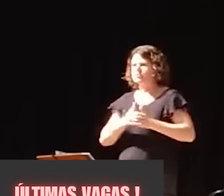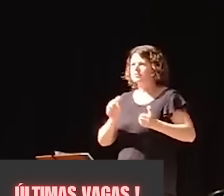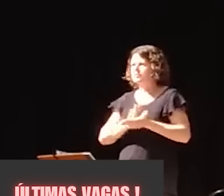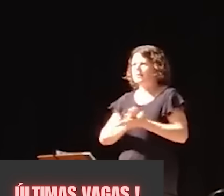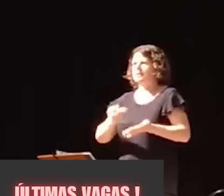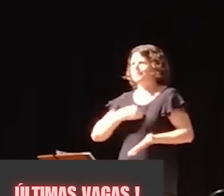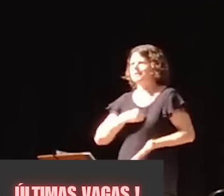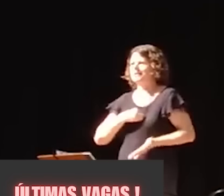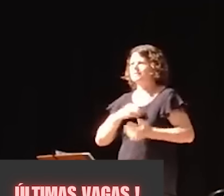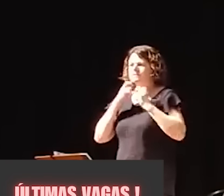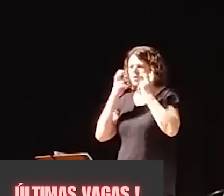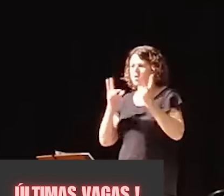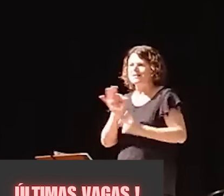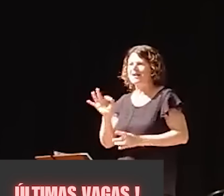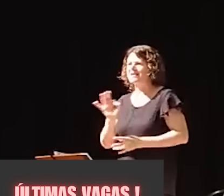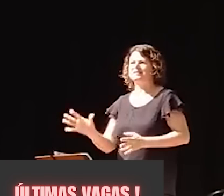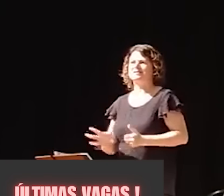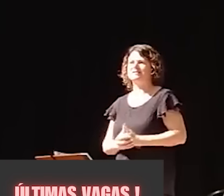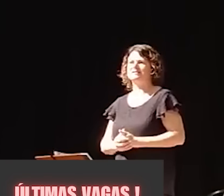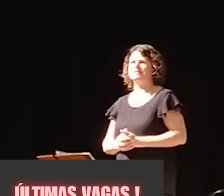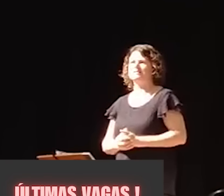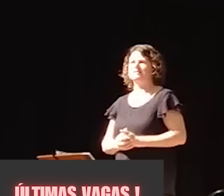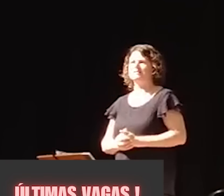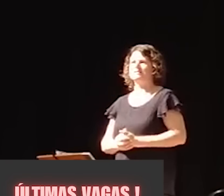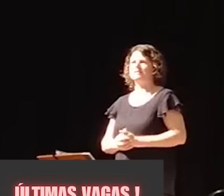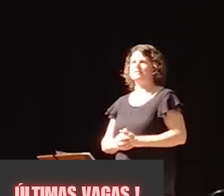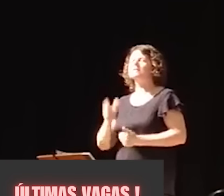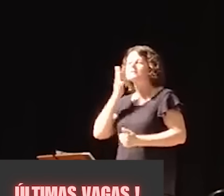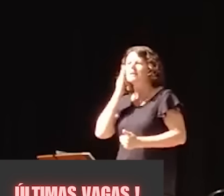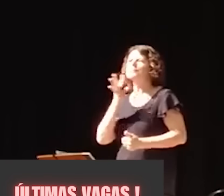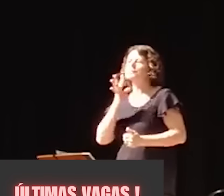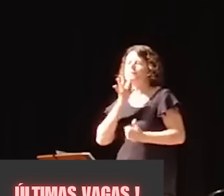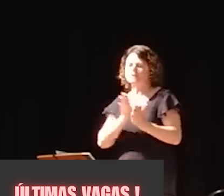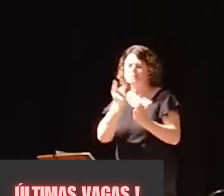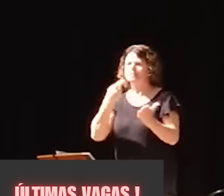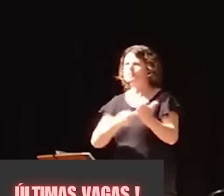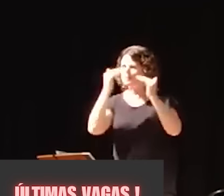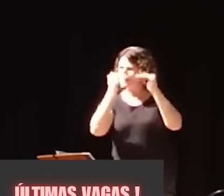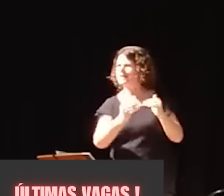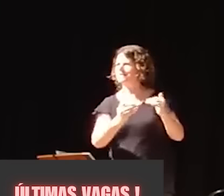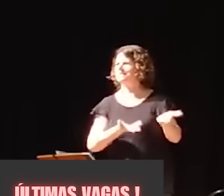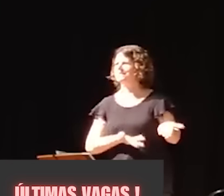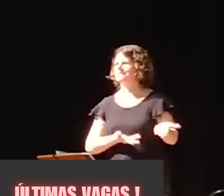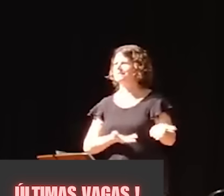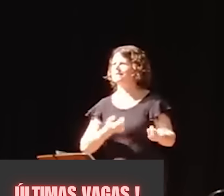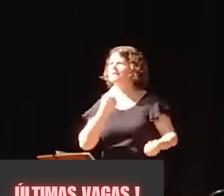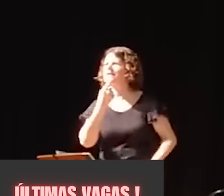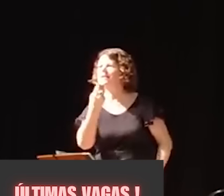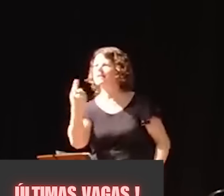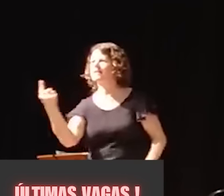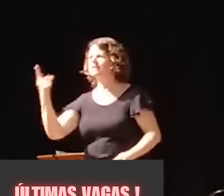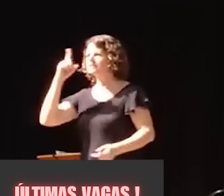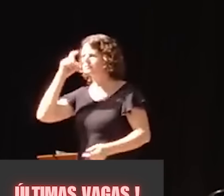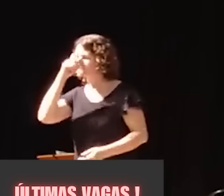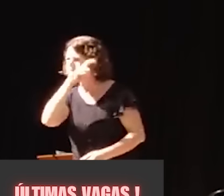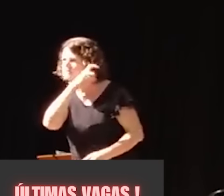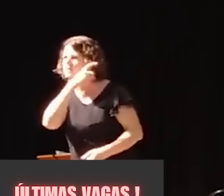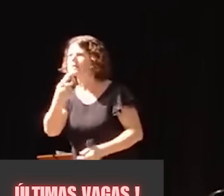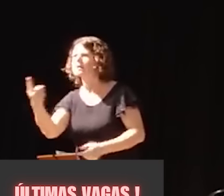verdade amém cada dificuldade que você passou Cada ovelha que você tirou da boca